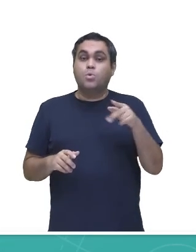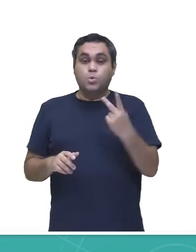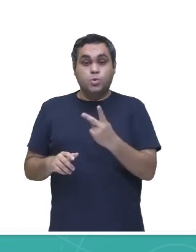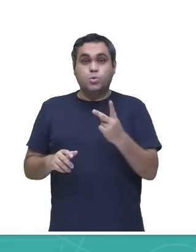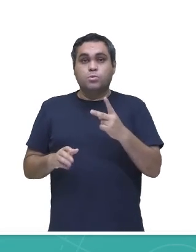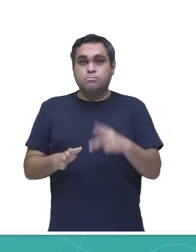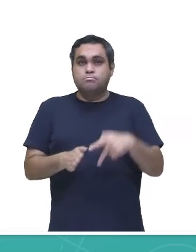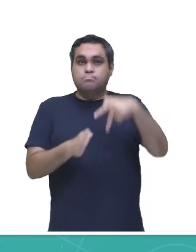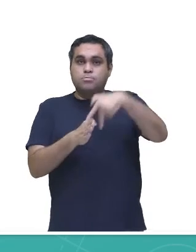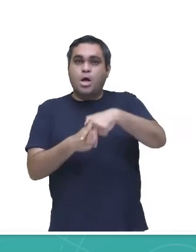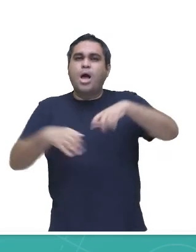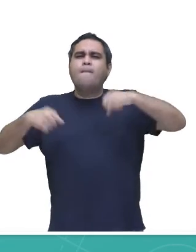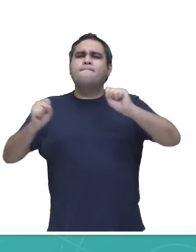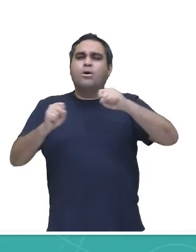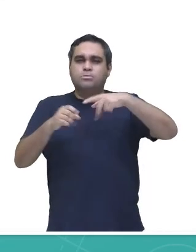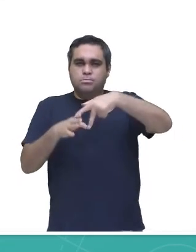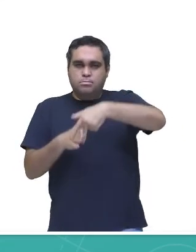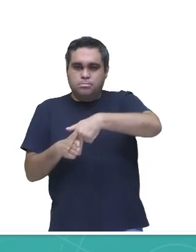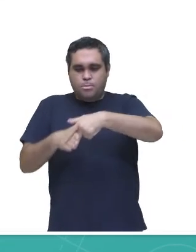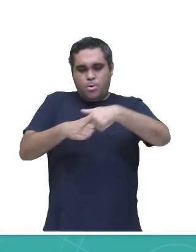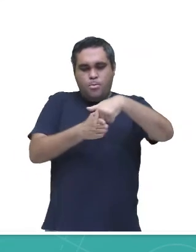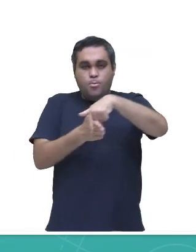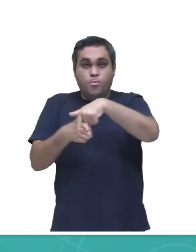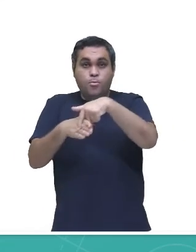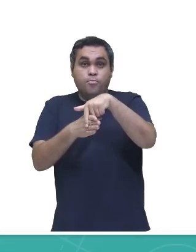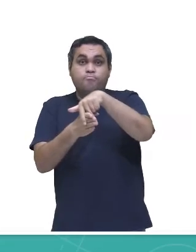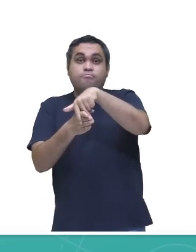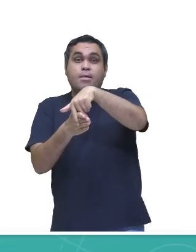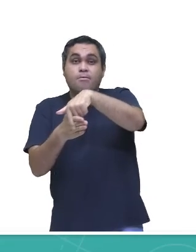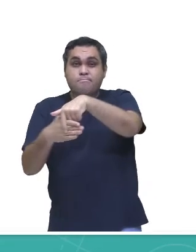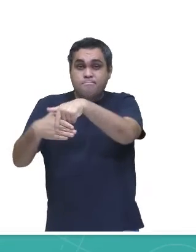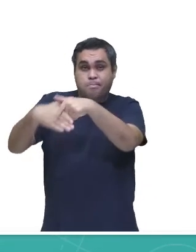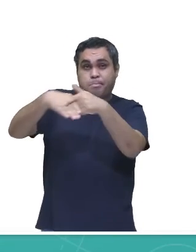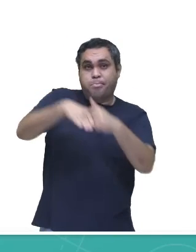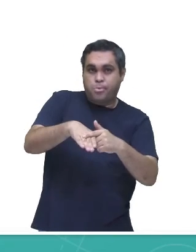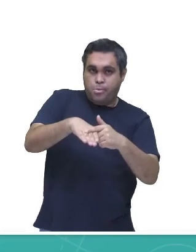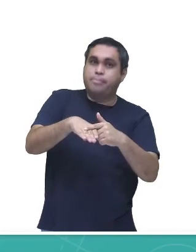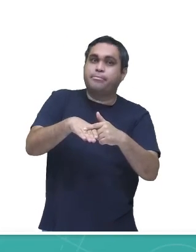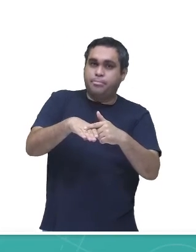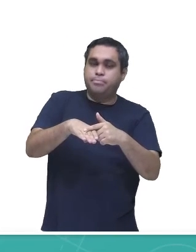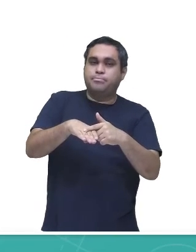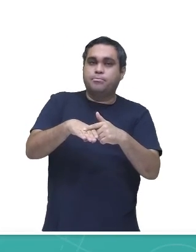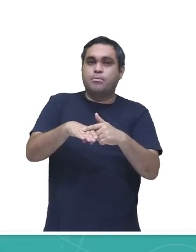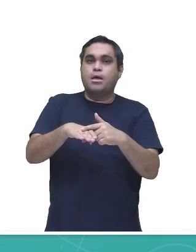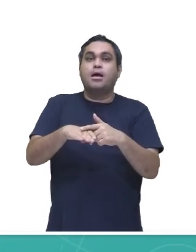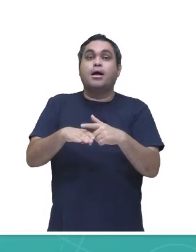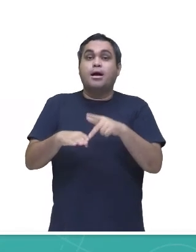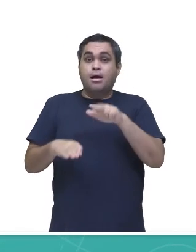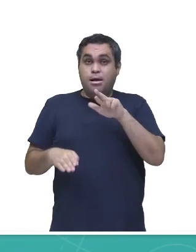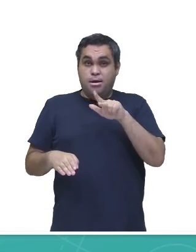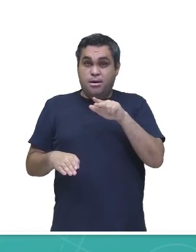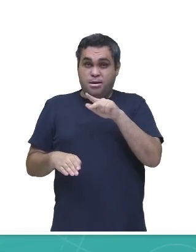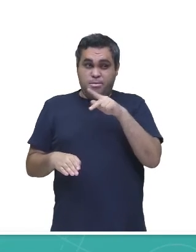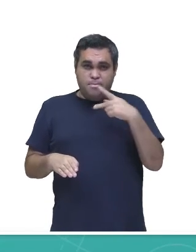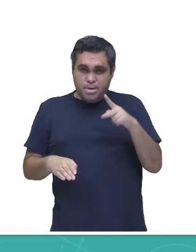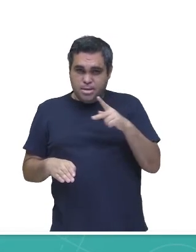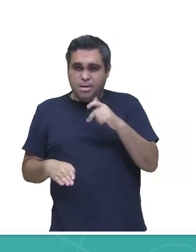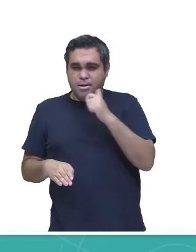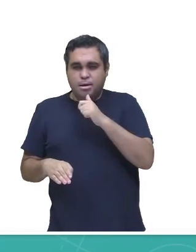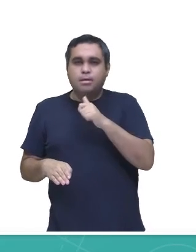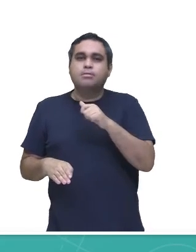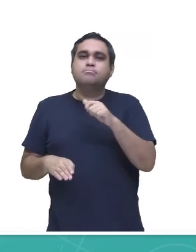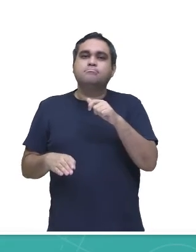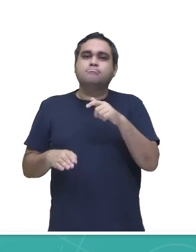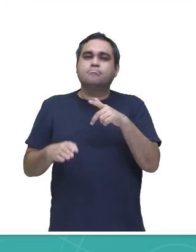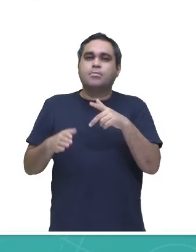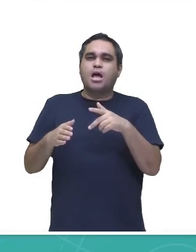a irmã dele estavam andando de moto. E numa curva eles acabaram caindo. O pé da irmã do Júnior tocou no escapamento da